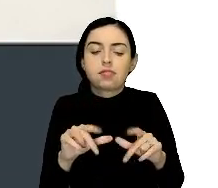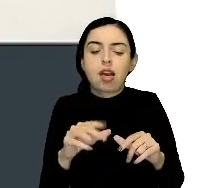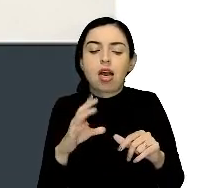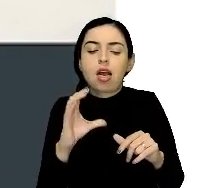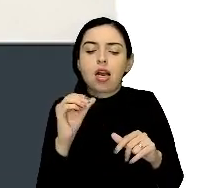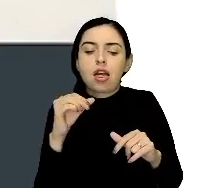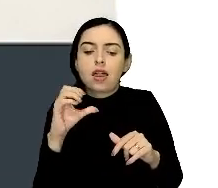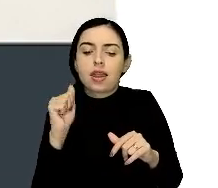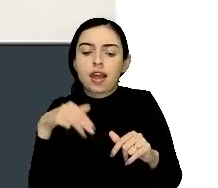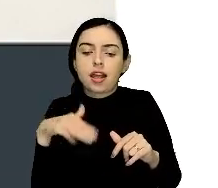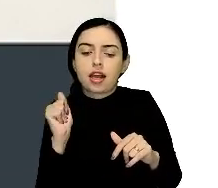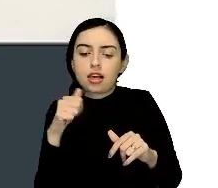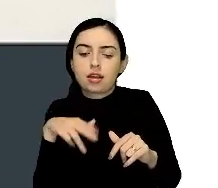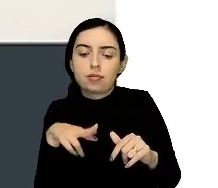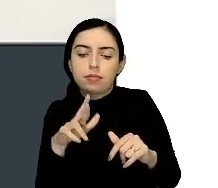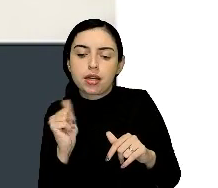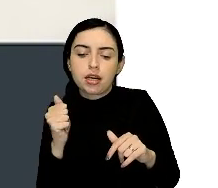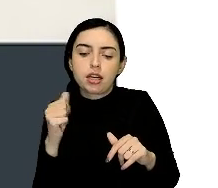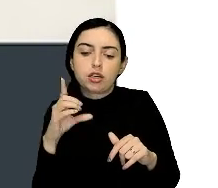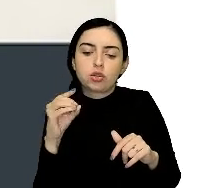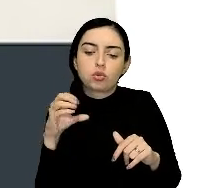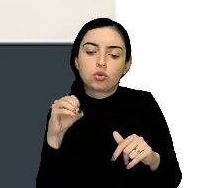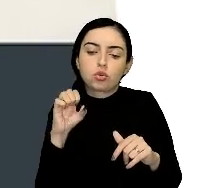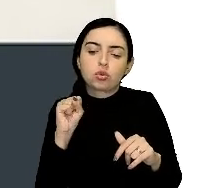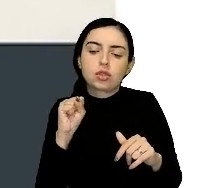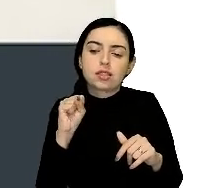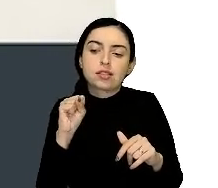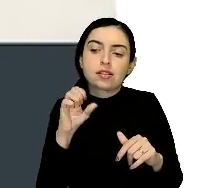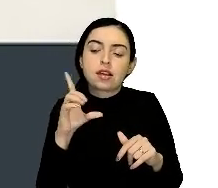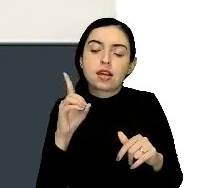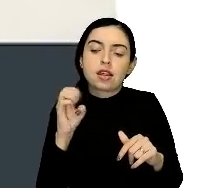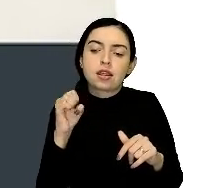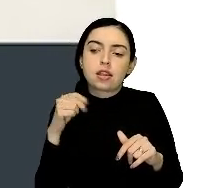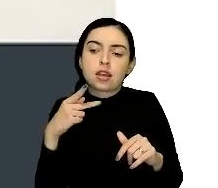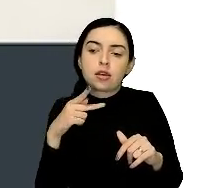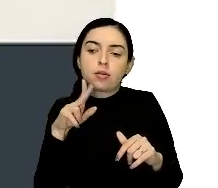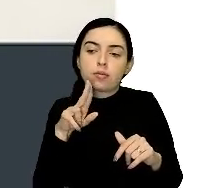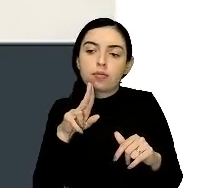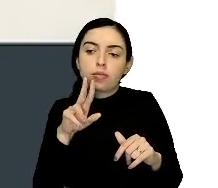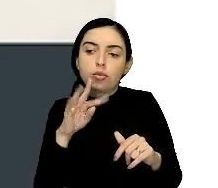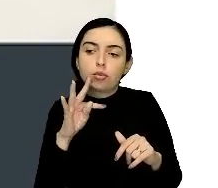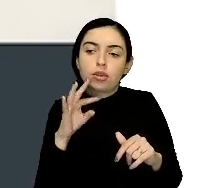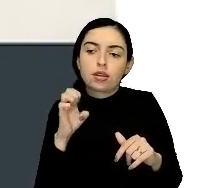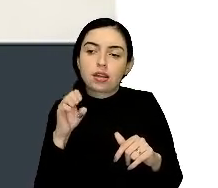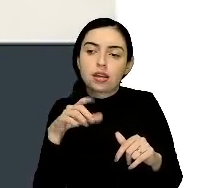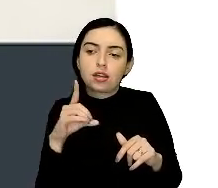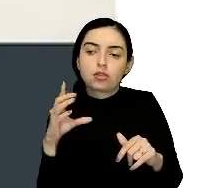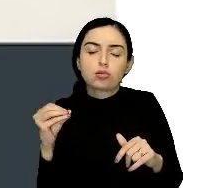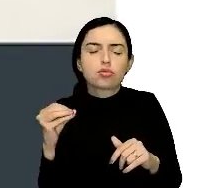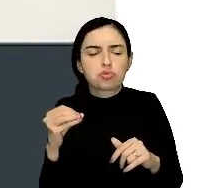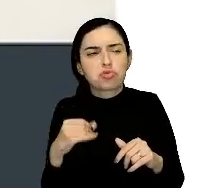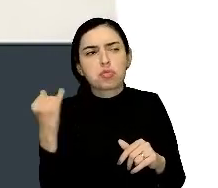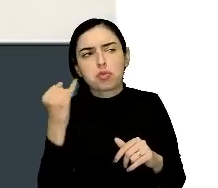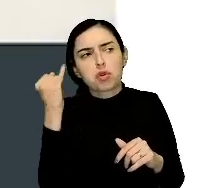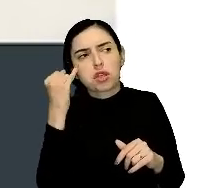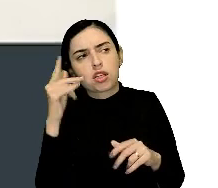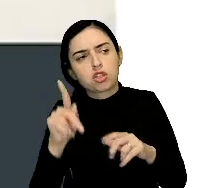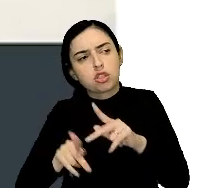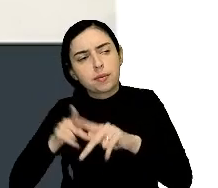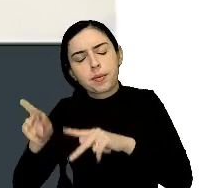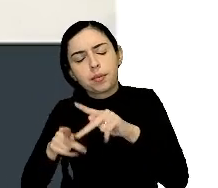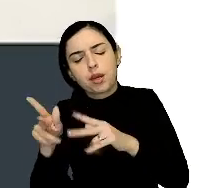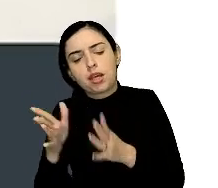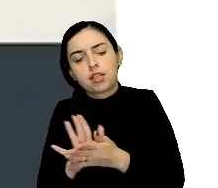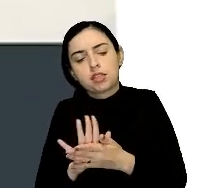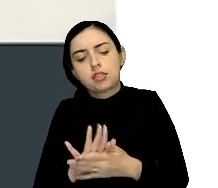de 2017 no Senado Federal. E aqui a gente vai ver, teve um papel fundamental da sociedade civil, especialmente